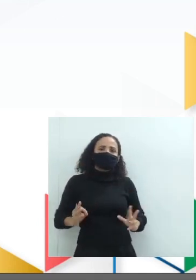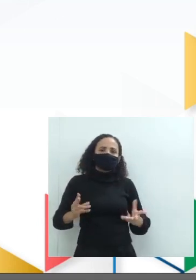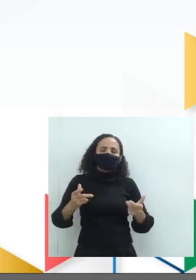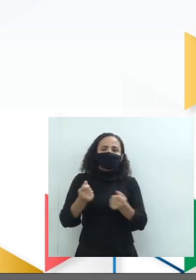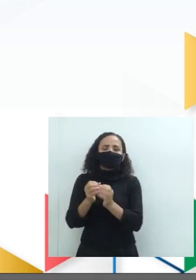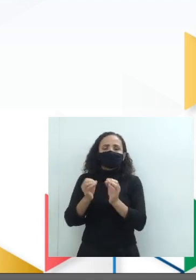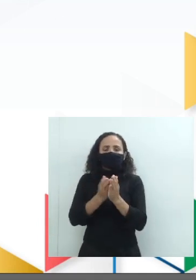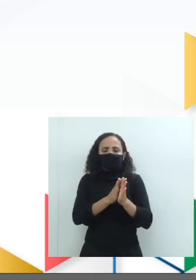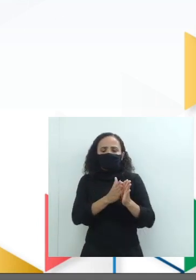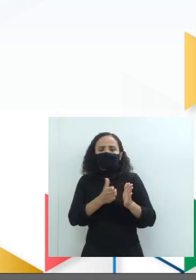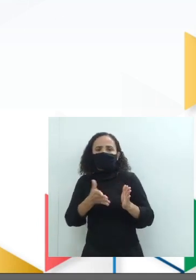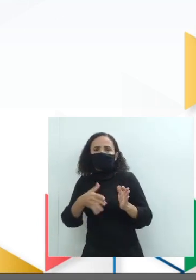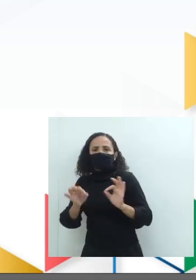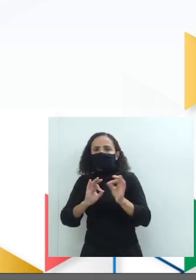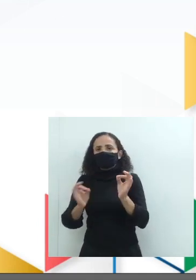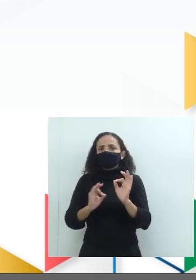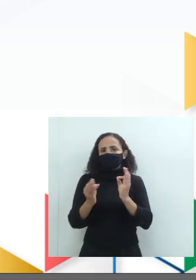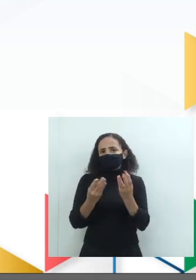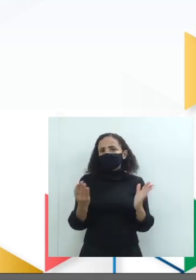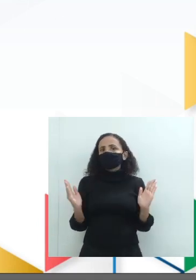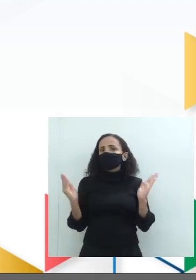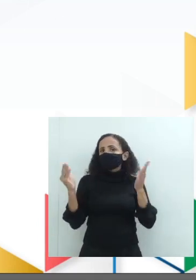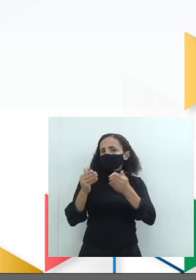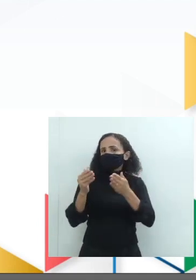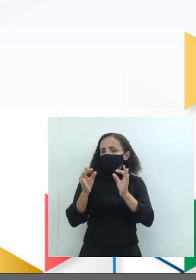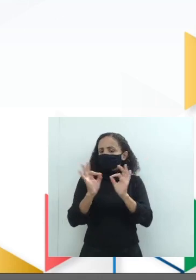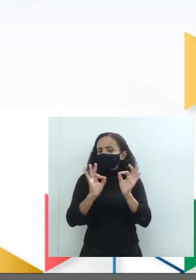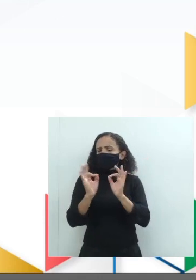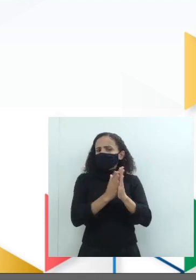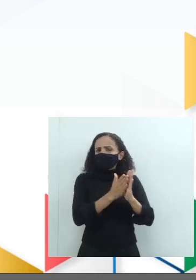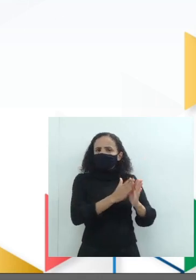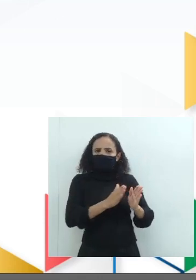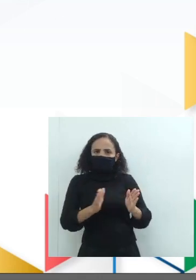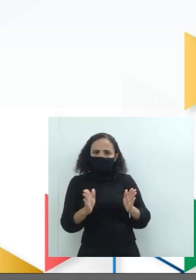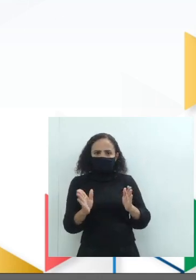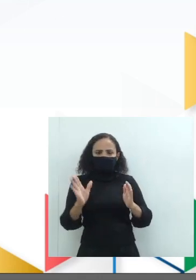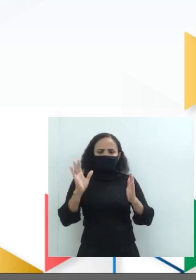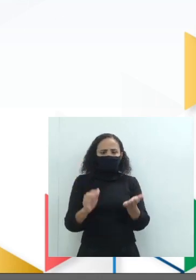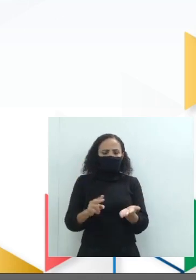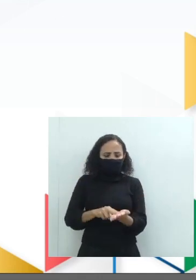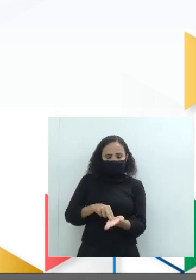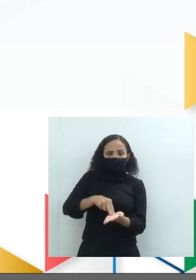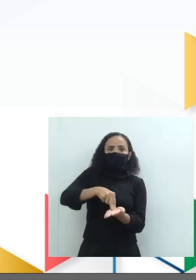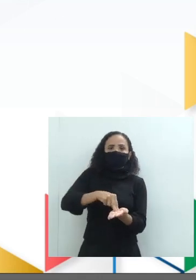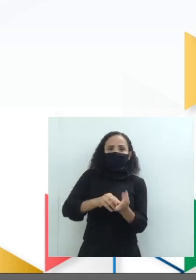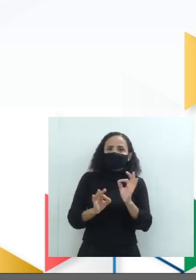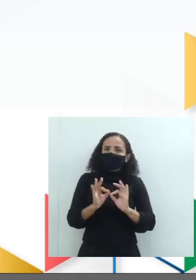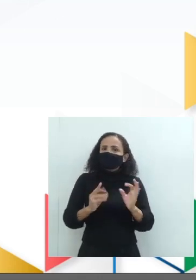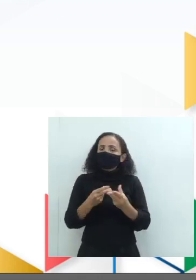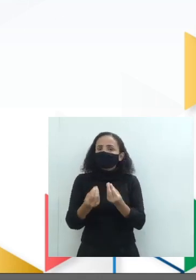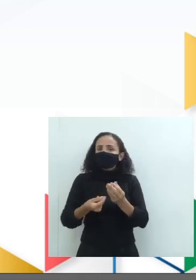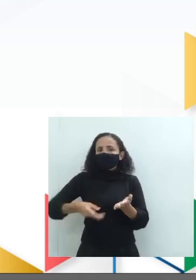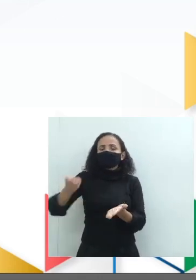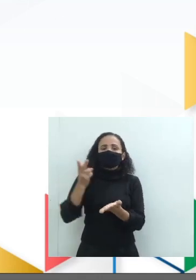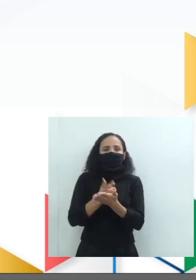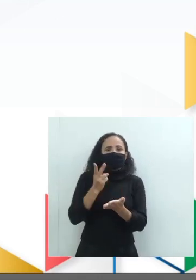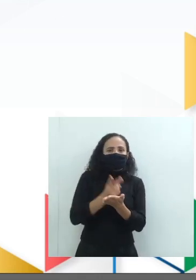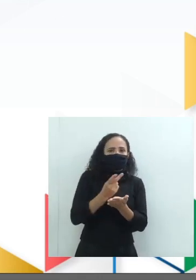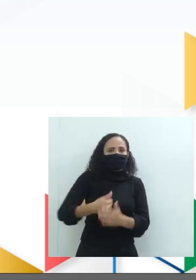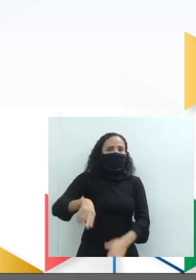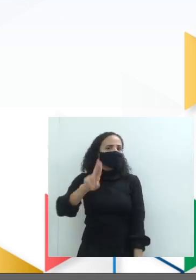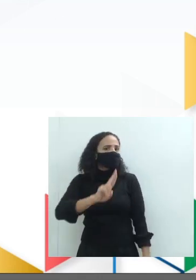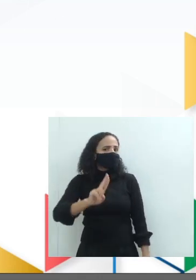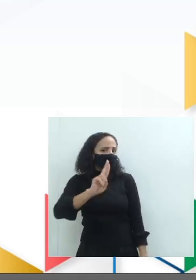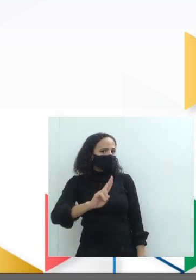triangulares sejam mais estáveis, tornando-se firmes e seguras. Então, ele vai sempre ser utilizado.